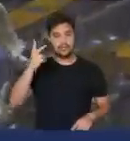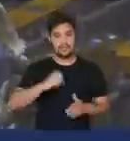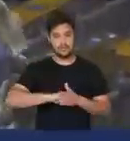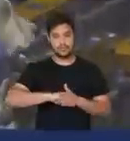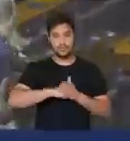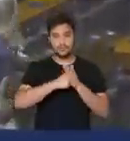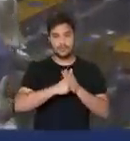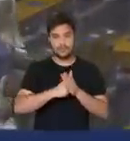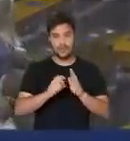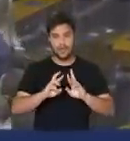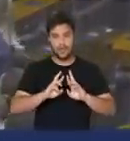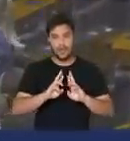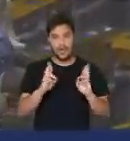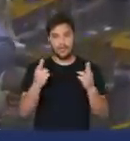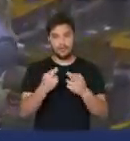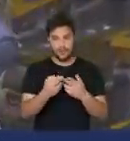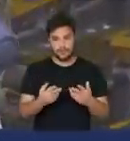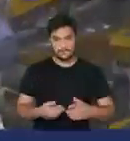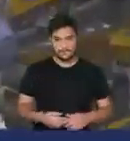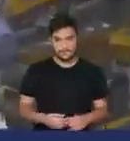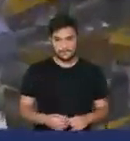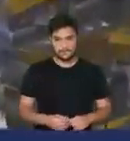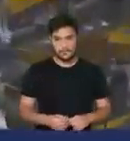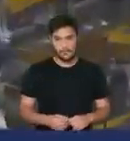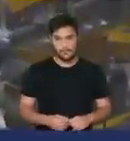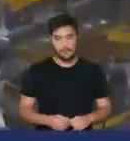de suspender a sessão